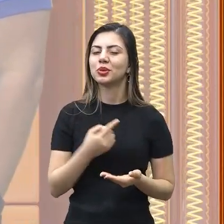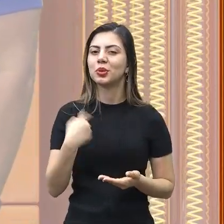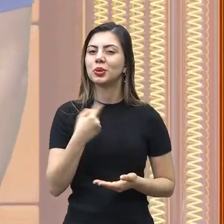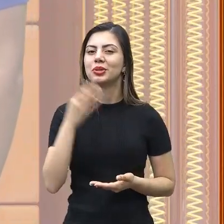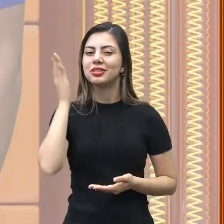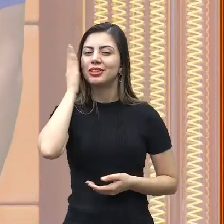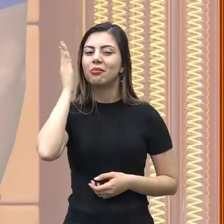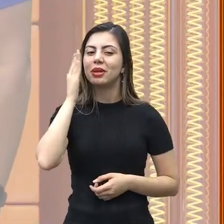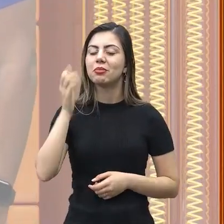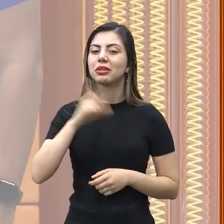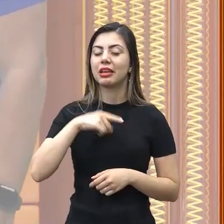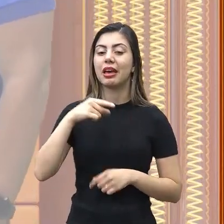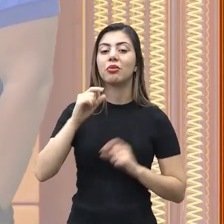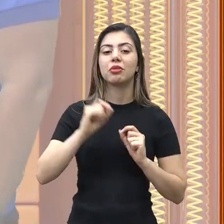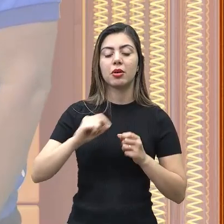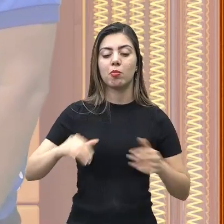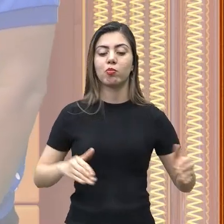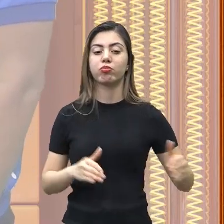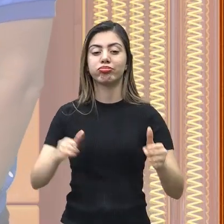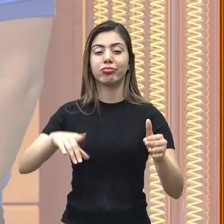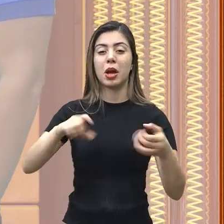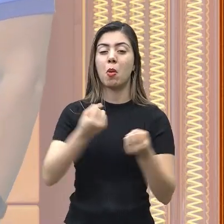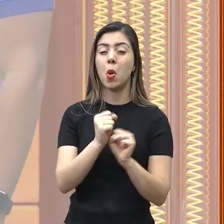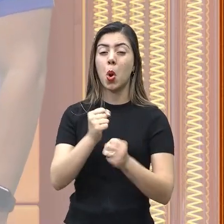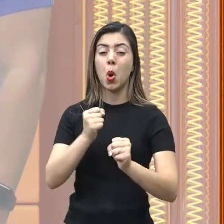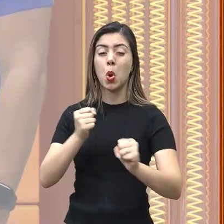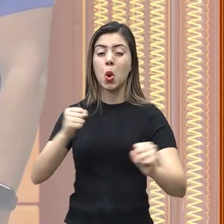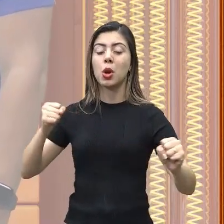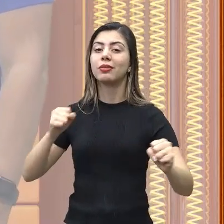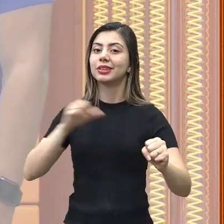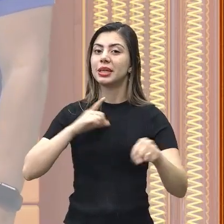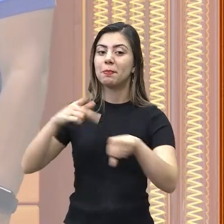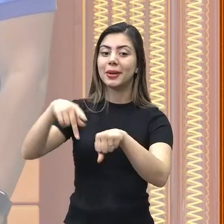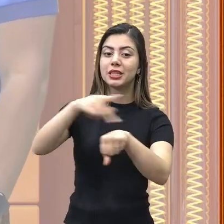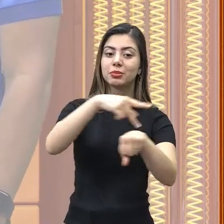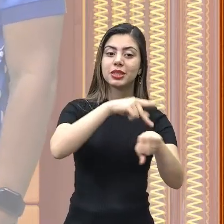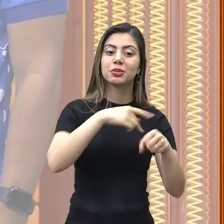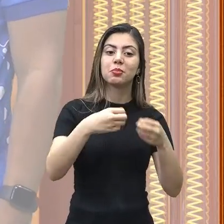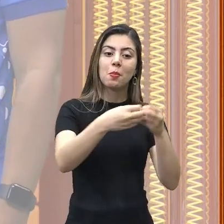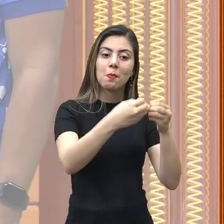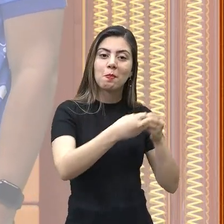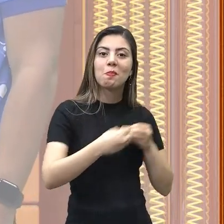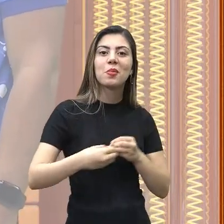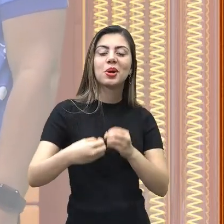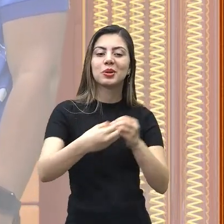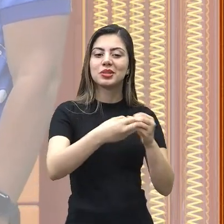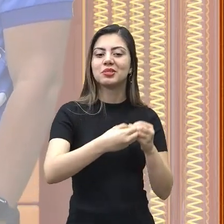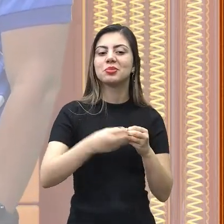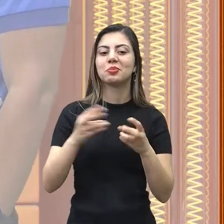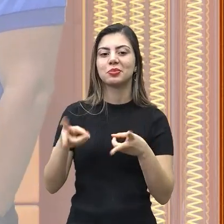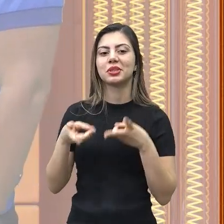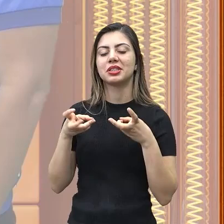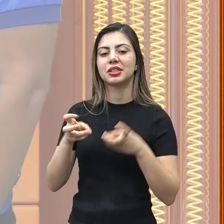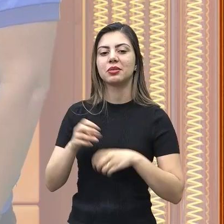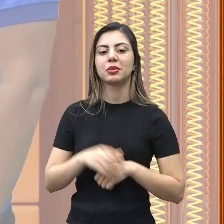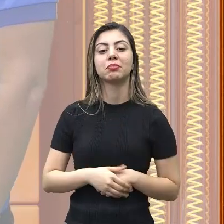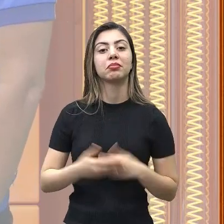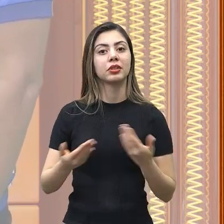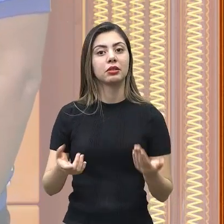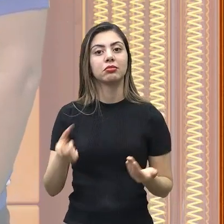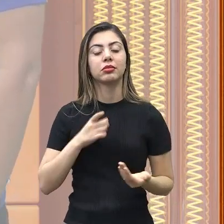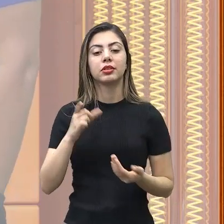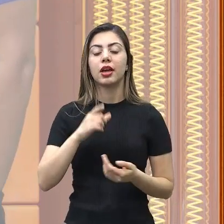hidrográfica amazônica ela é tão grande que ela pega, né, outros países, inclusive vizinhos nossos aqui, né? Vai ter rio que